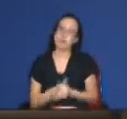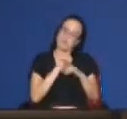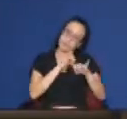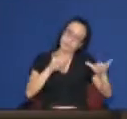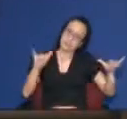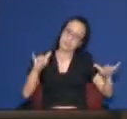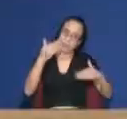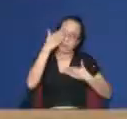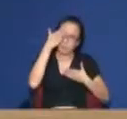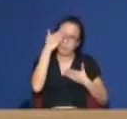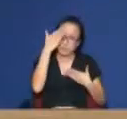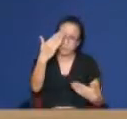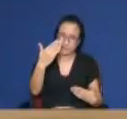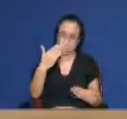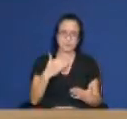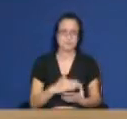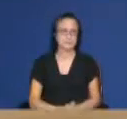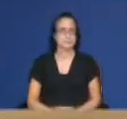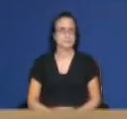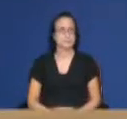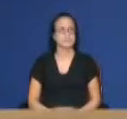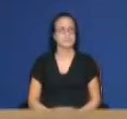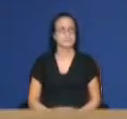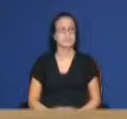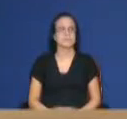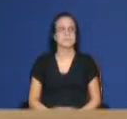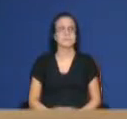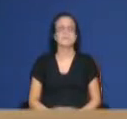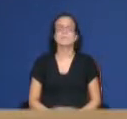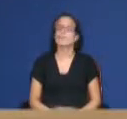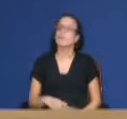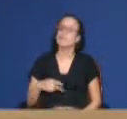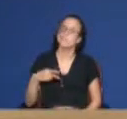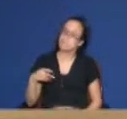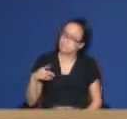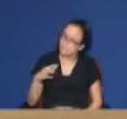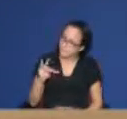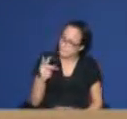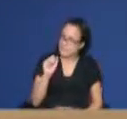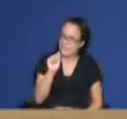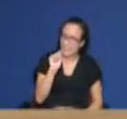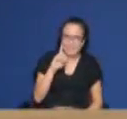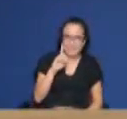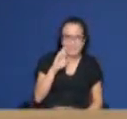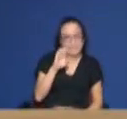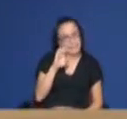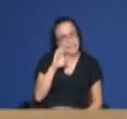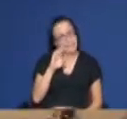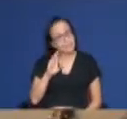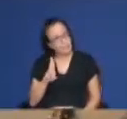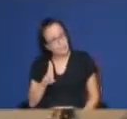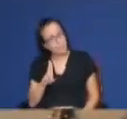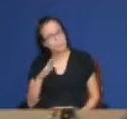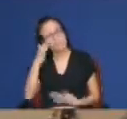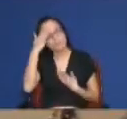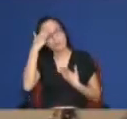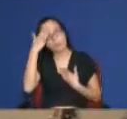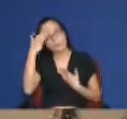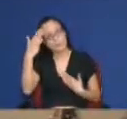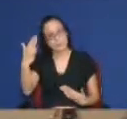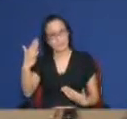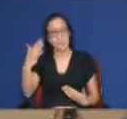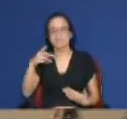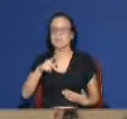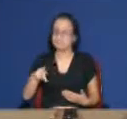Obrigado. Senhor Tadeu, muito obrigado. Eu peço para que a vereadora Érica Tanque faça o senhor ocupar o seu lugar